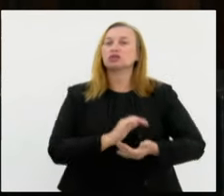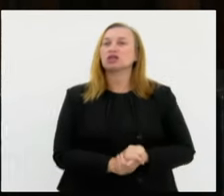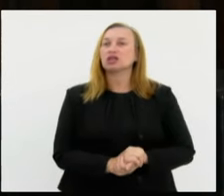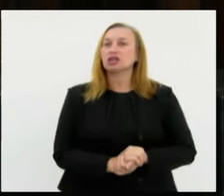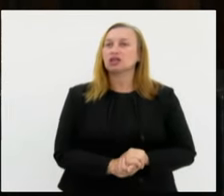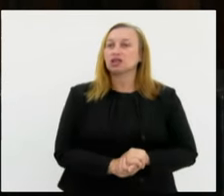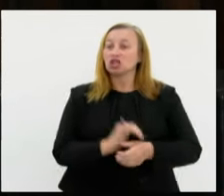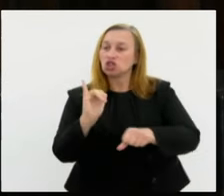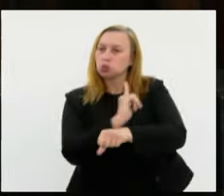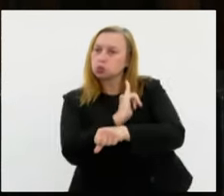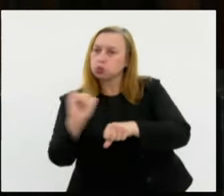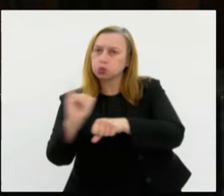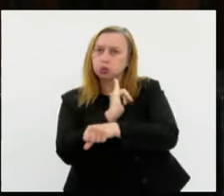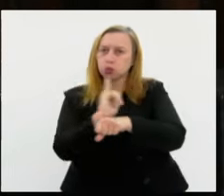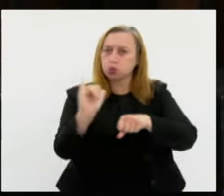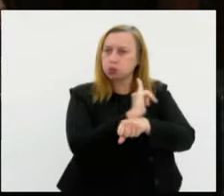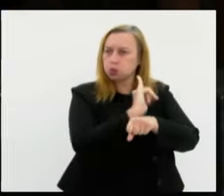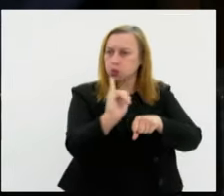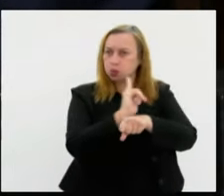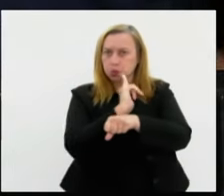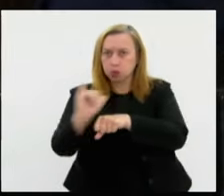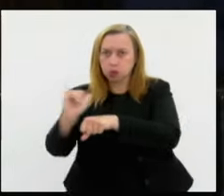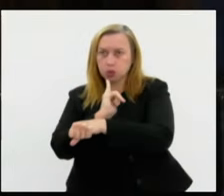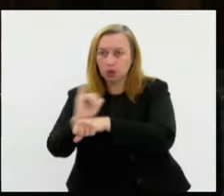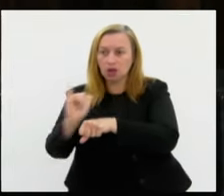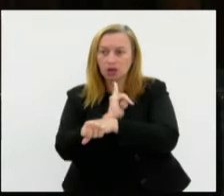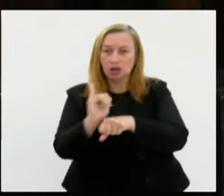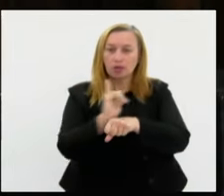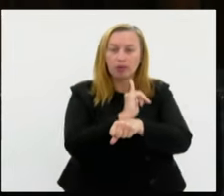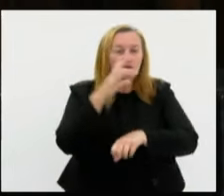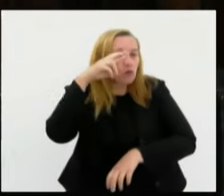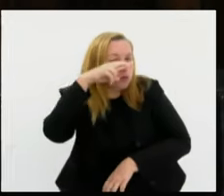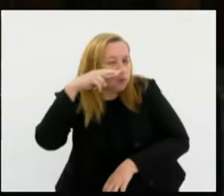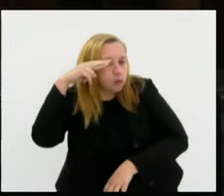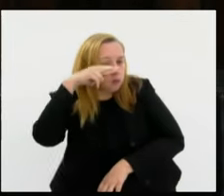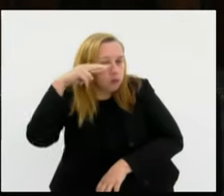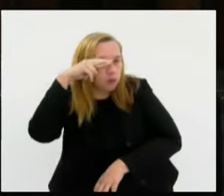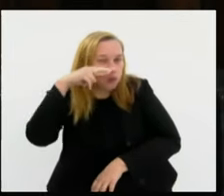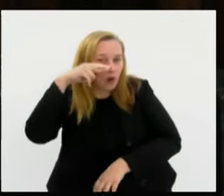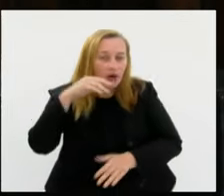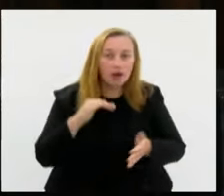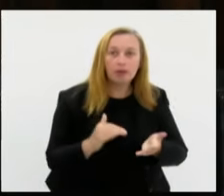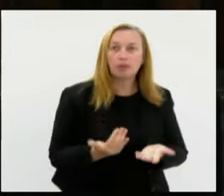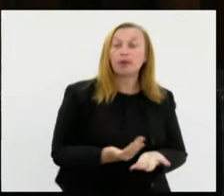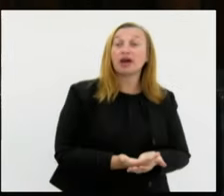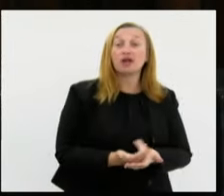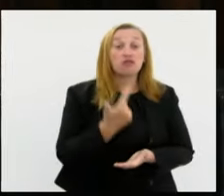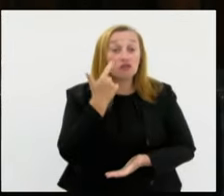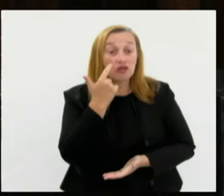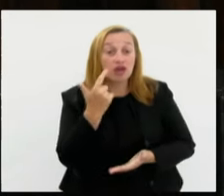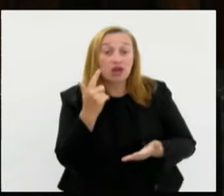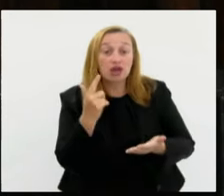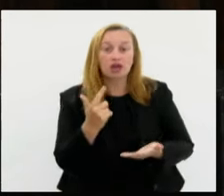um verdadeiro câncer em todo o Brasil, mas sobretudo no território do Rio de Janeiro, que remonta a muitos anos, que é o